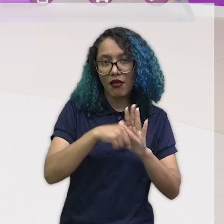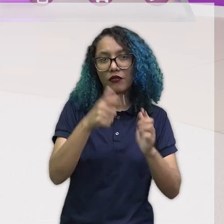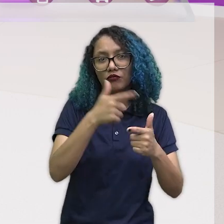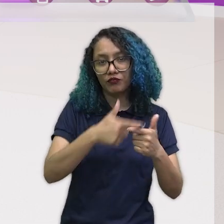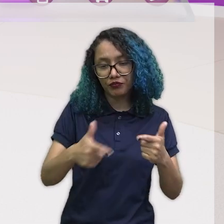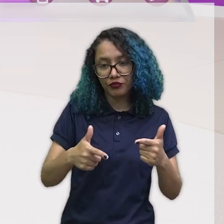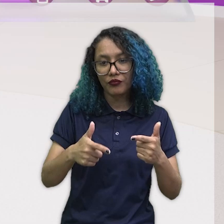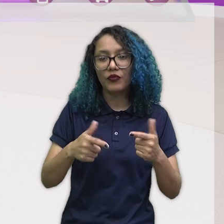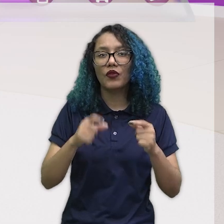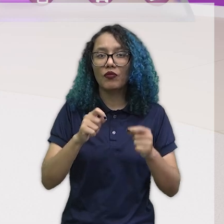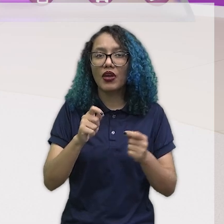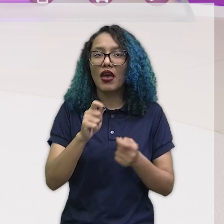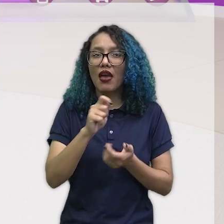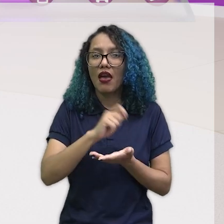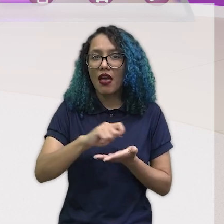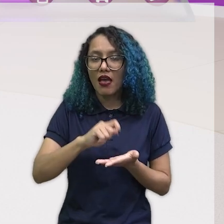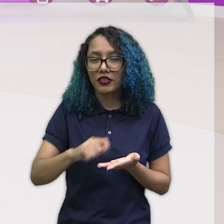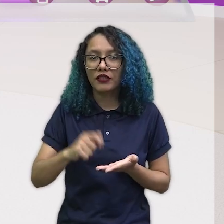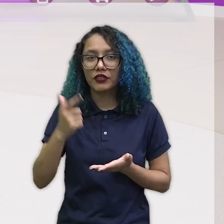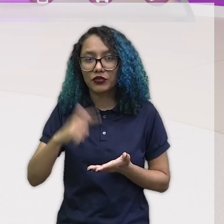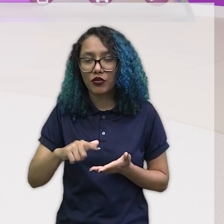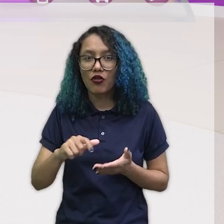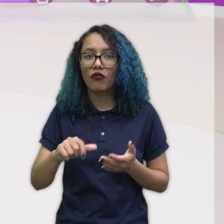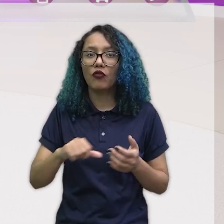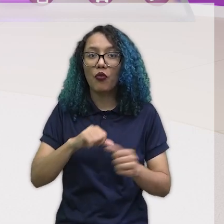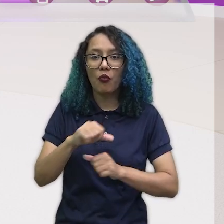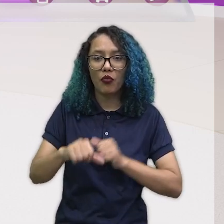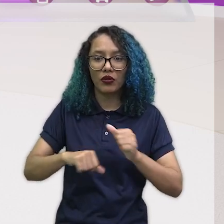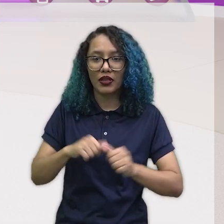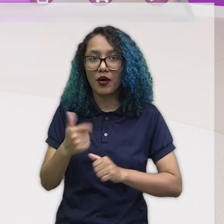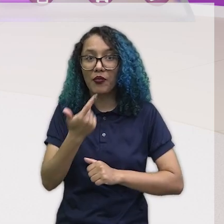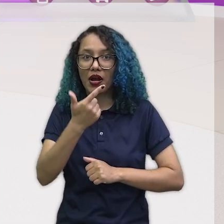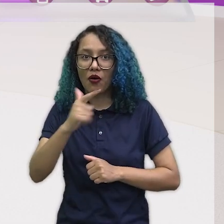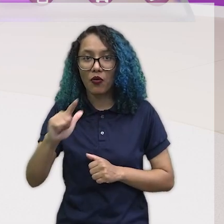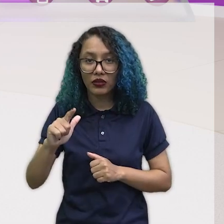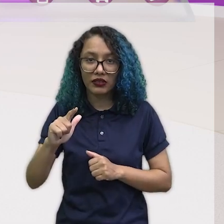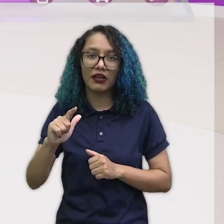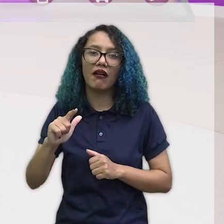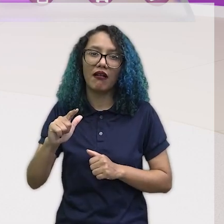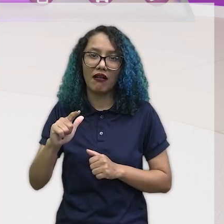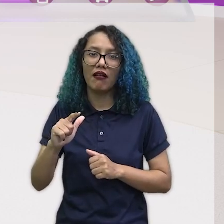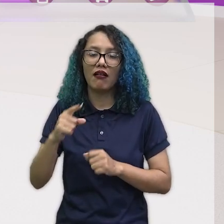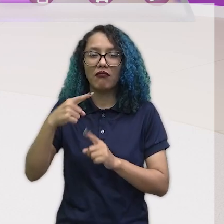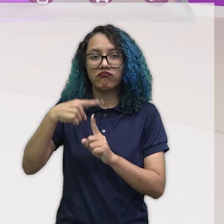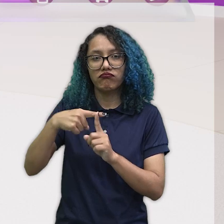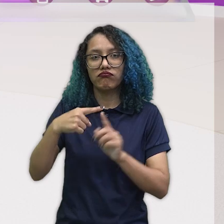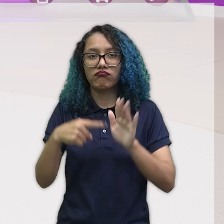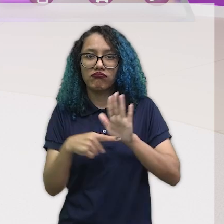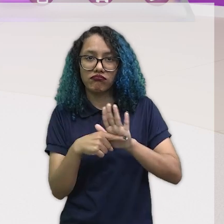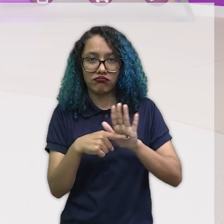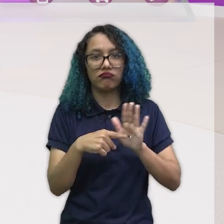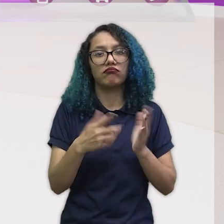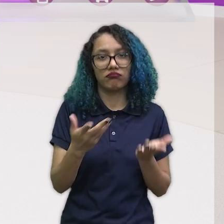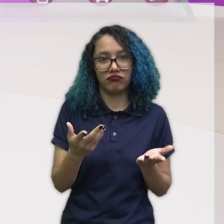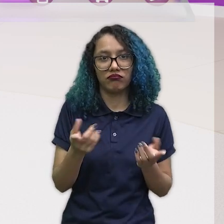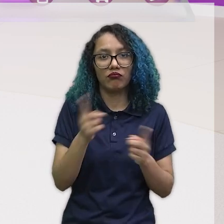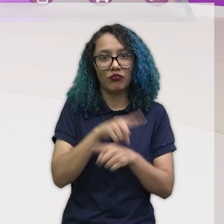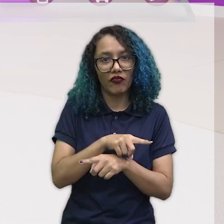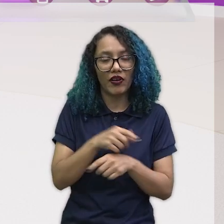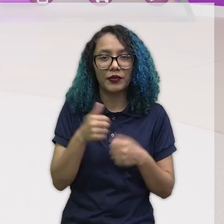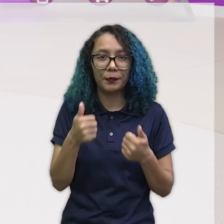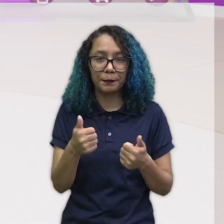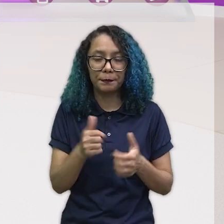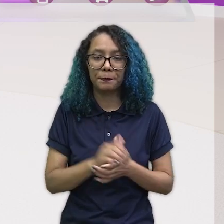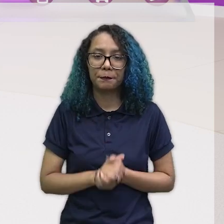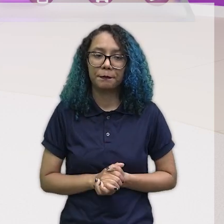e desenvolver. E, no caso, nós desenvolvemos como nós também andamos ali no sentido contrário. Fomos do desenvolvimento ali para